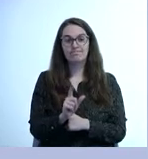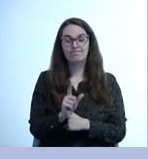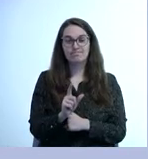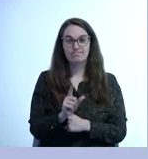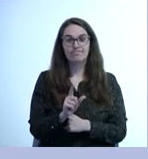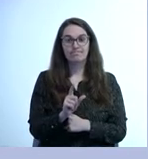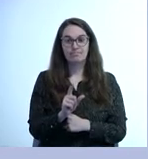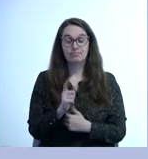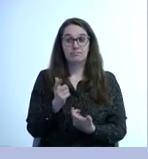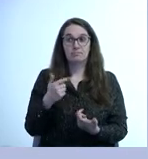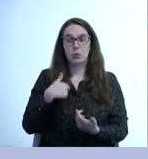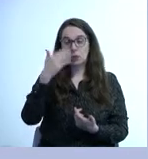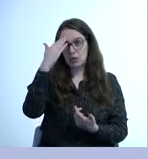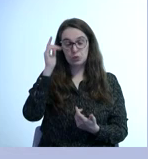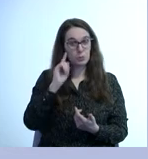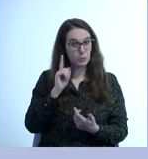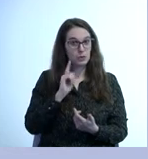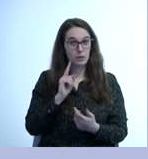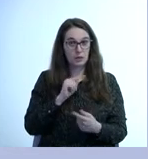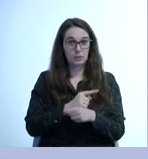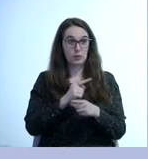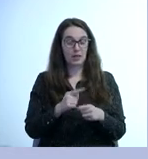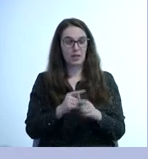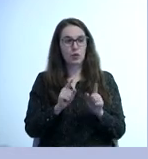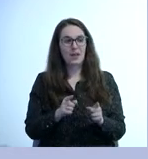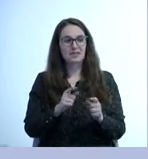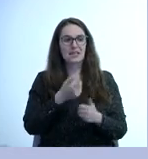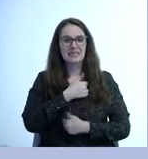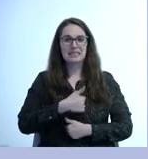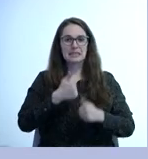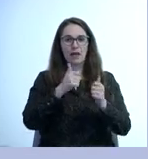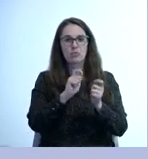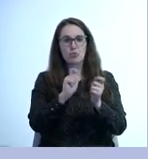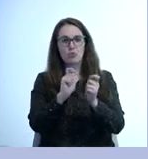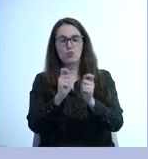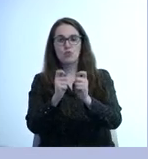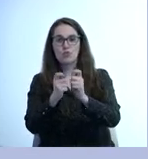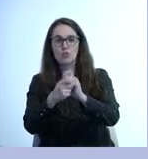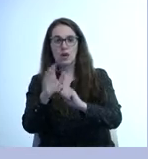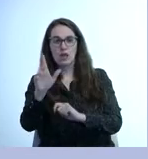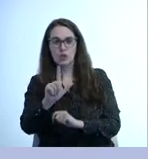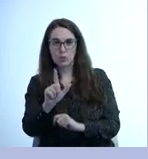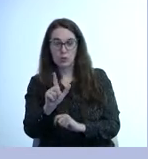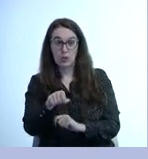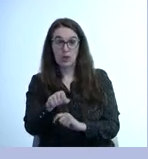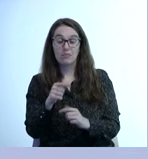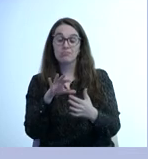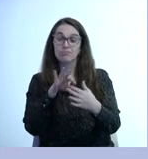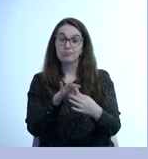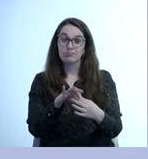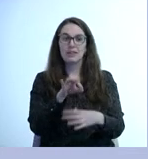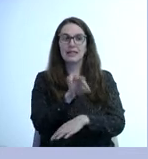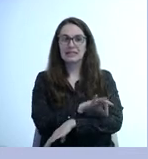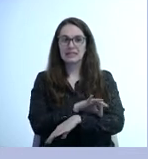que é extremamente importante, porque é uma aproximação muito direta da arquitetura sobre a dimensão